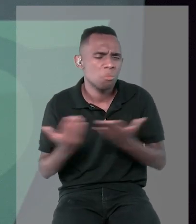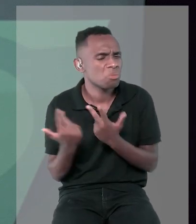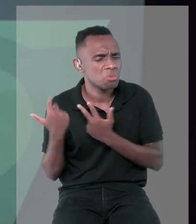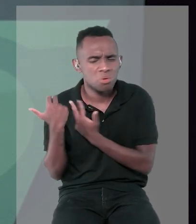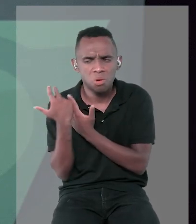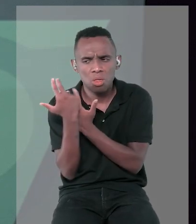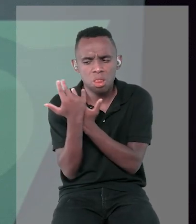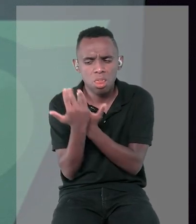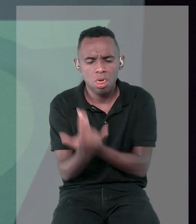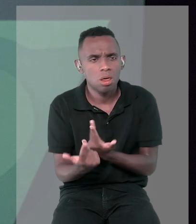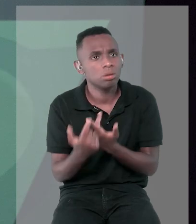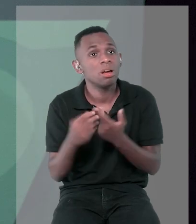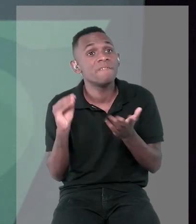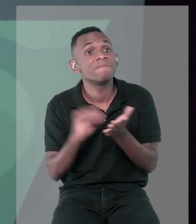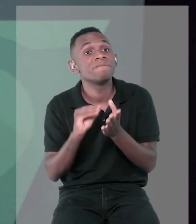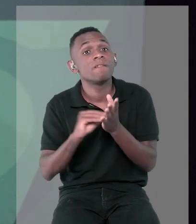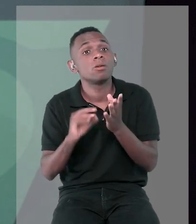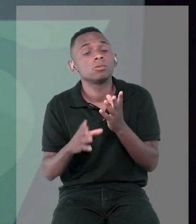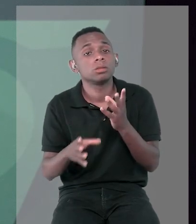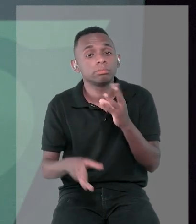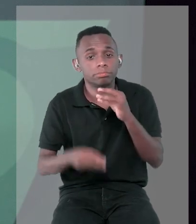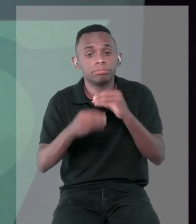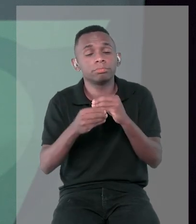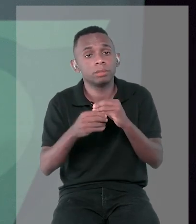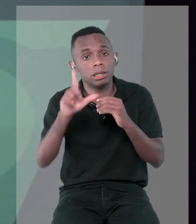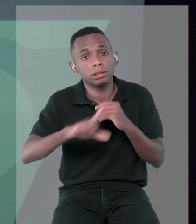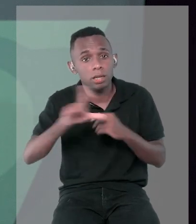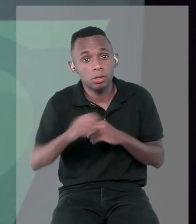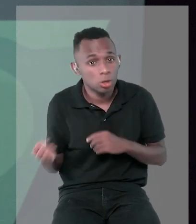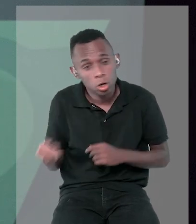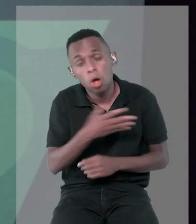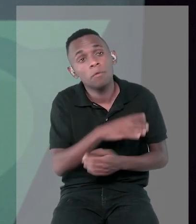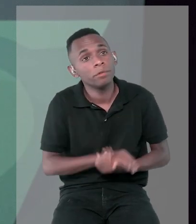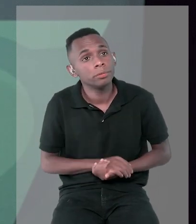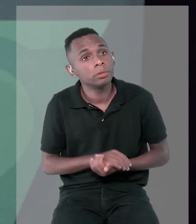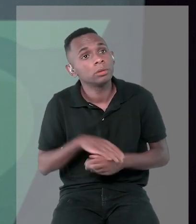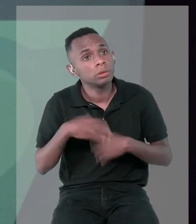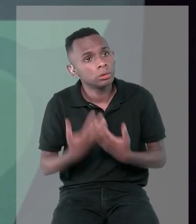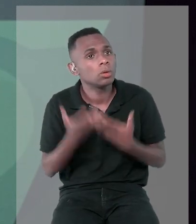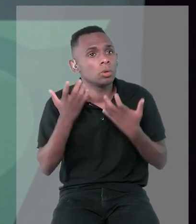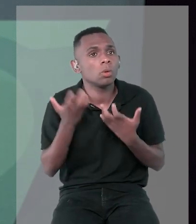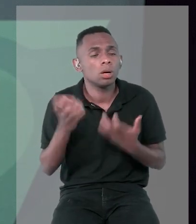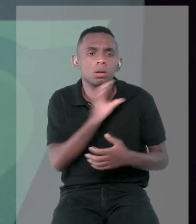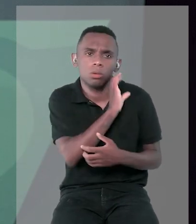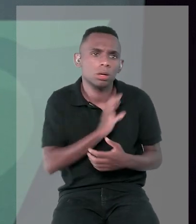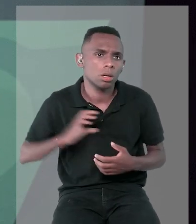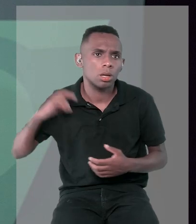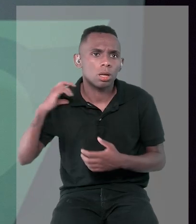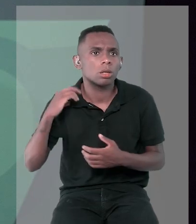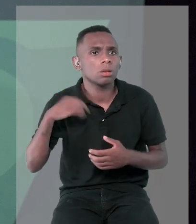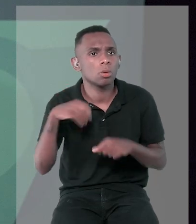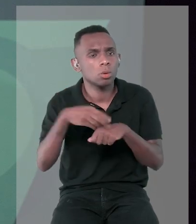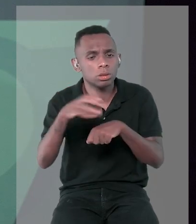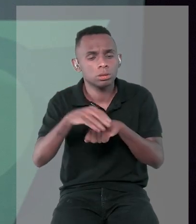mesmo, com muito pouco de literatura contemporânea. Né? Muito pouco. Então, eu falei, não, eu quero Clarice, e comecei a